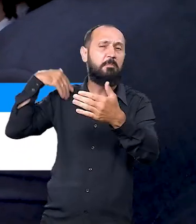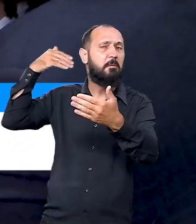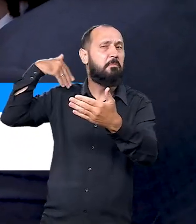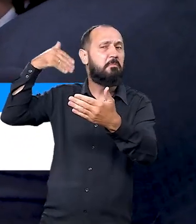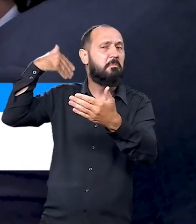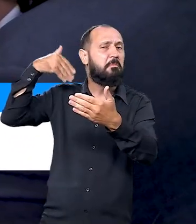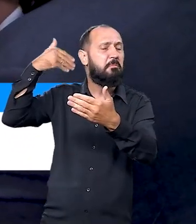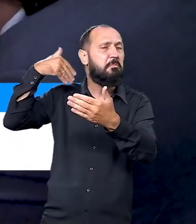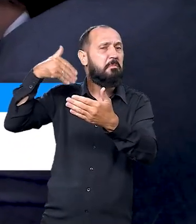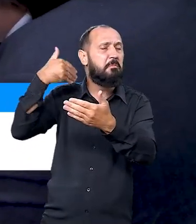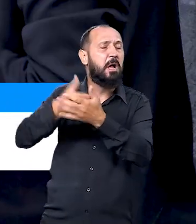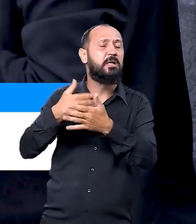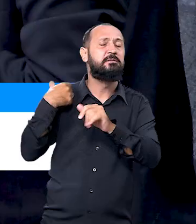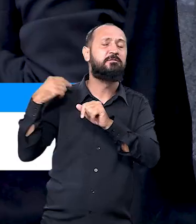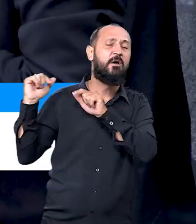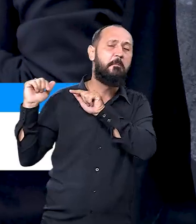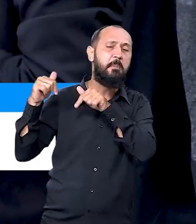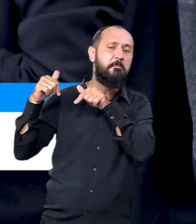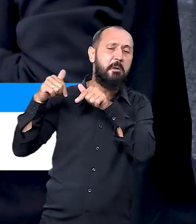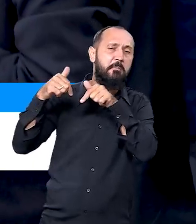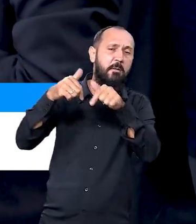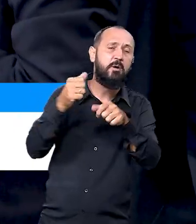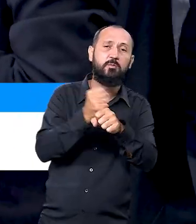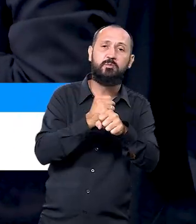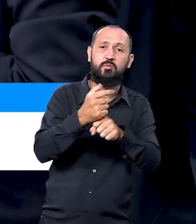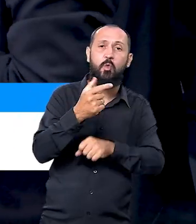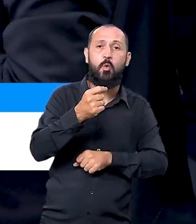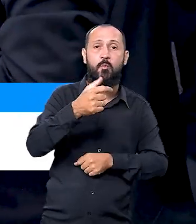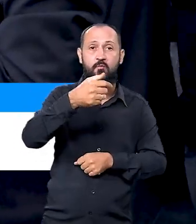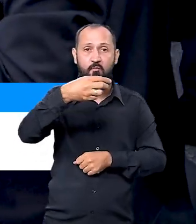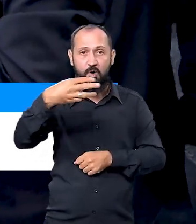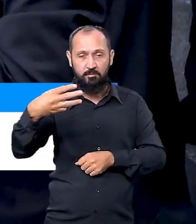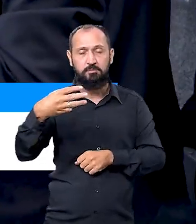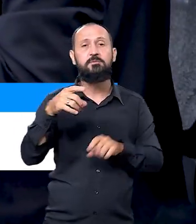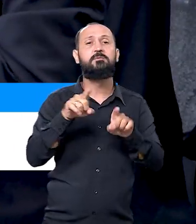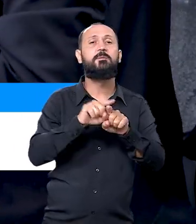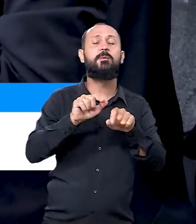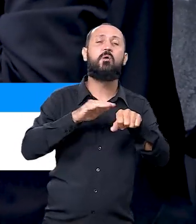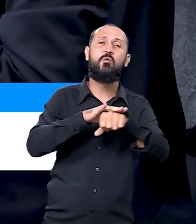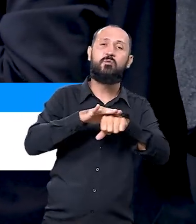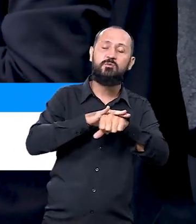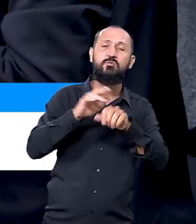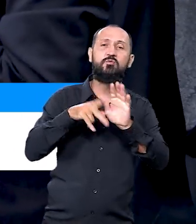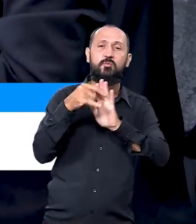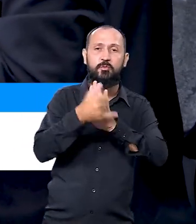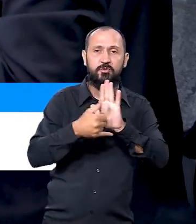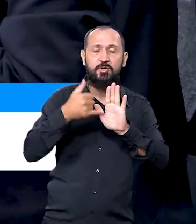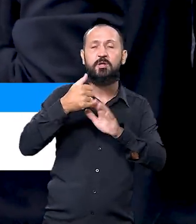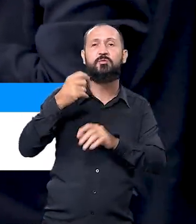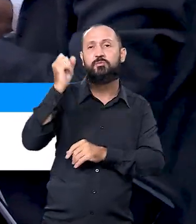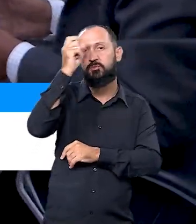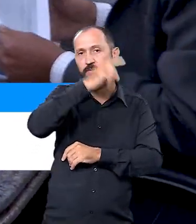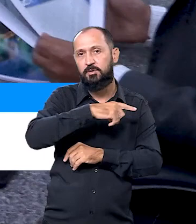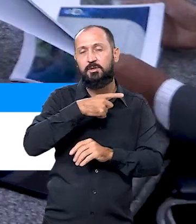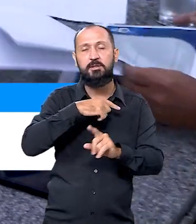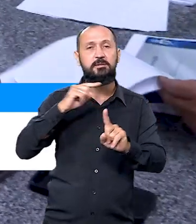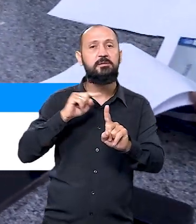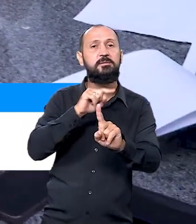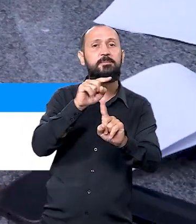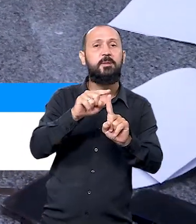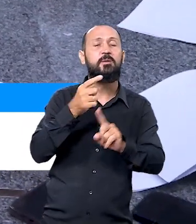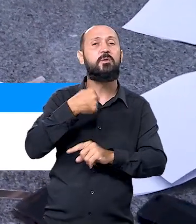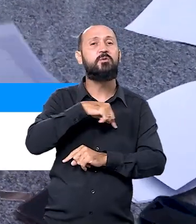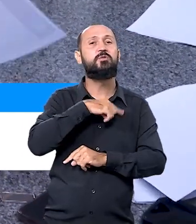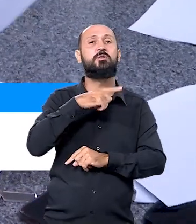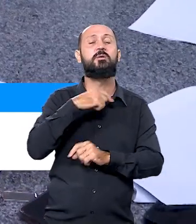fez uma retrospectiva das ações que foram realizadas no ano de 2023 e também falando dos projetos dos Desafios e